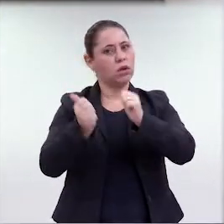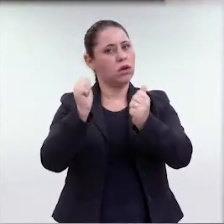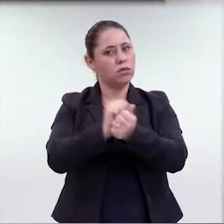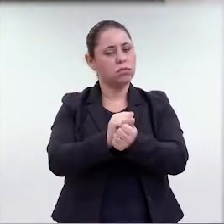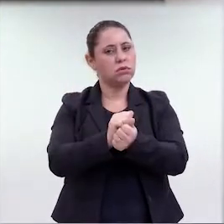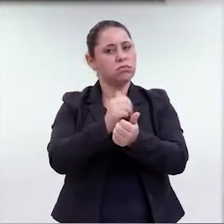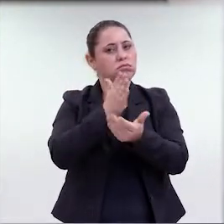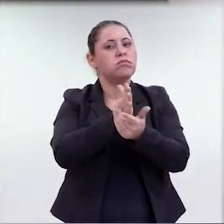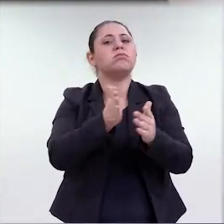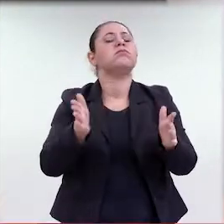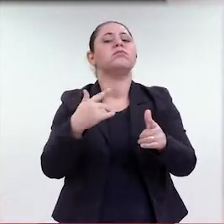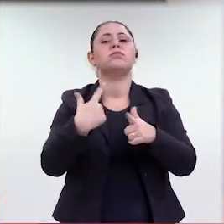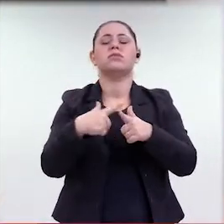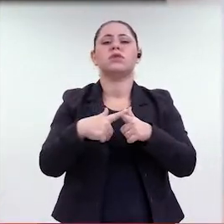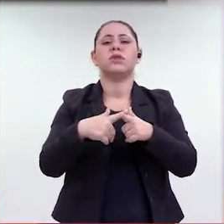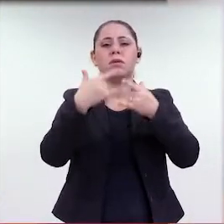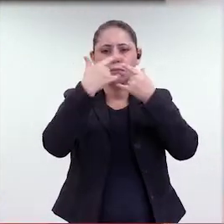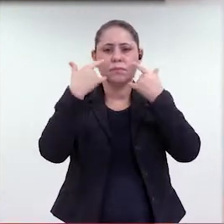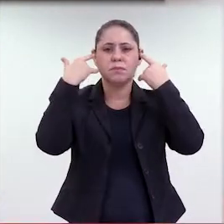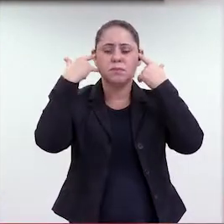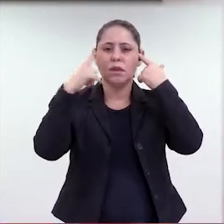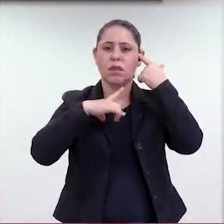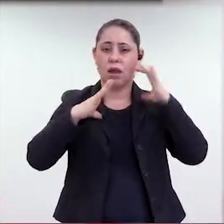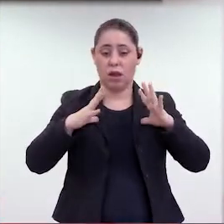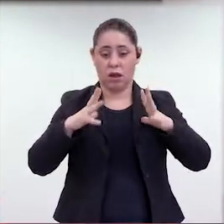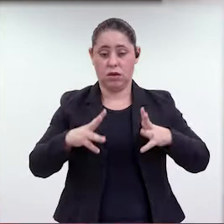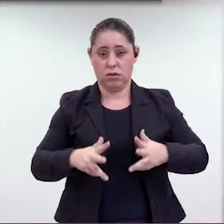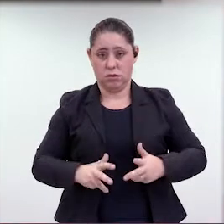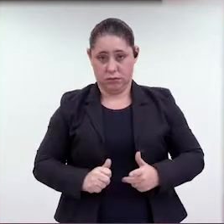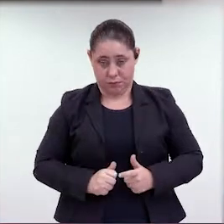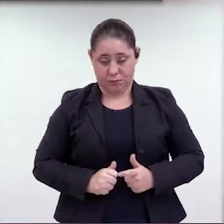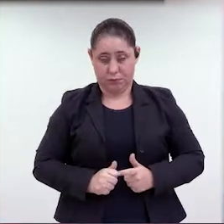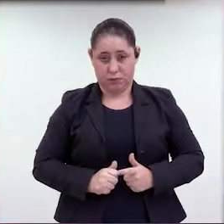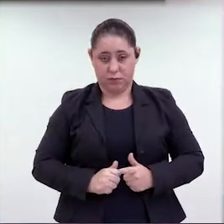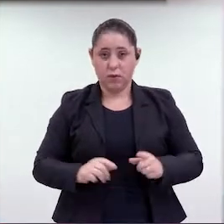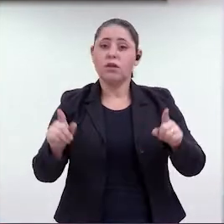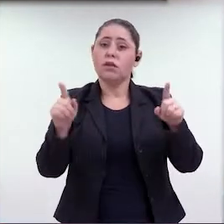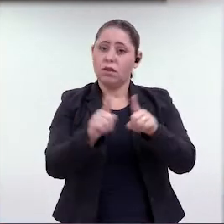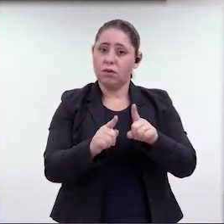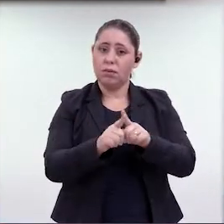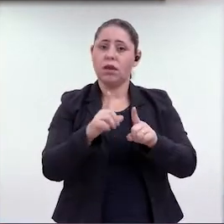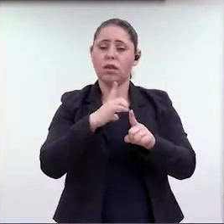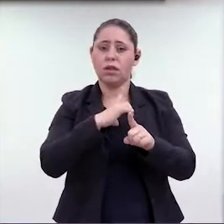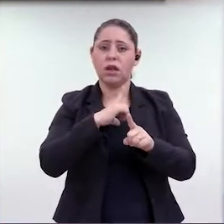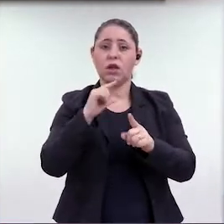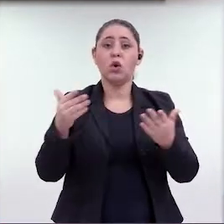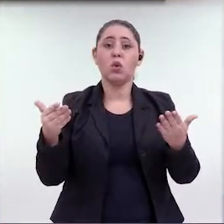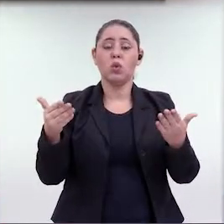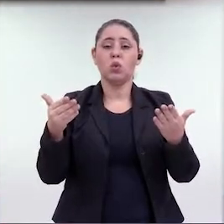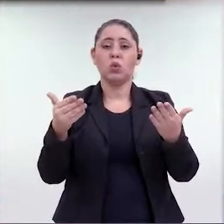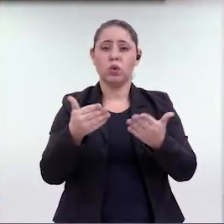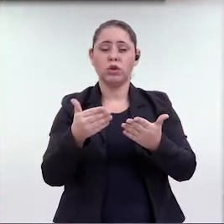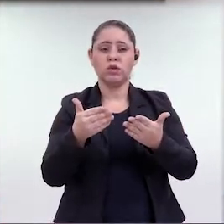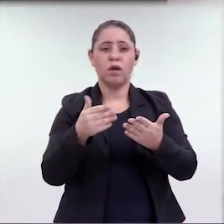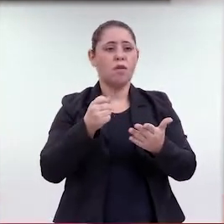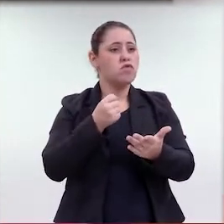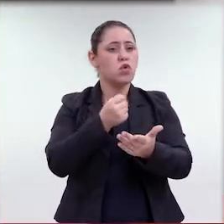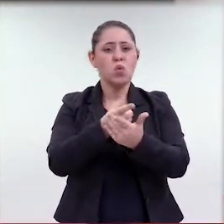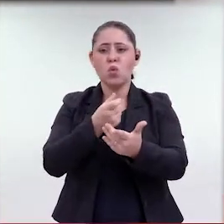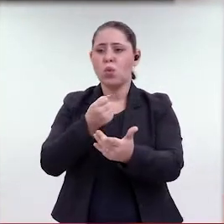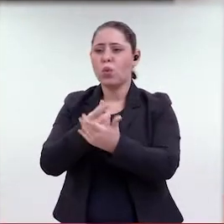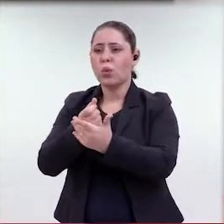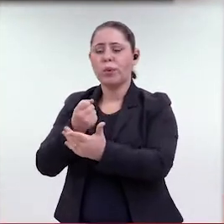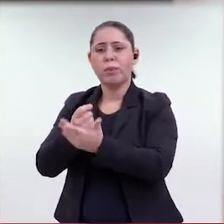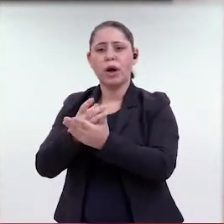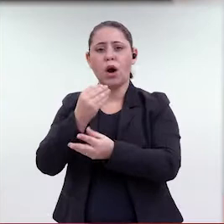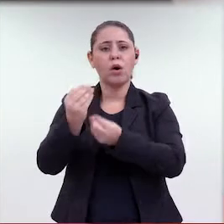né, nesse processo. Porque a máscara, a gente tem a questão da higiene, né? E tem a questão de que hoje você vai adquirindo a máscara